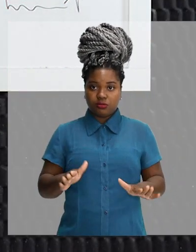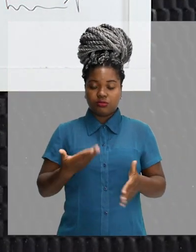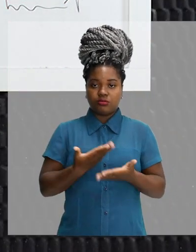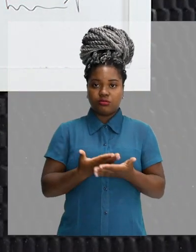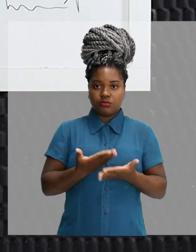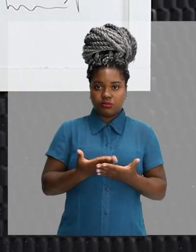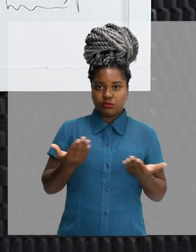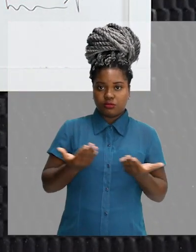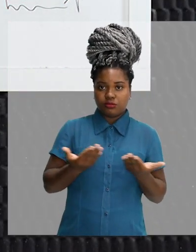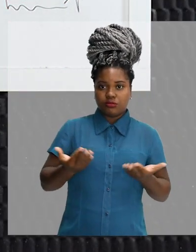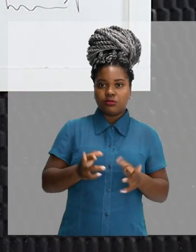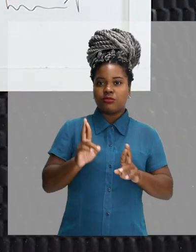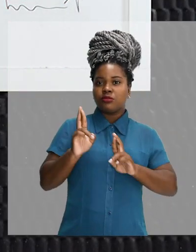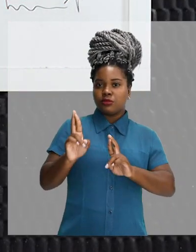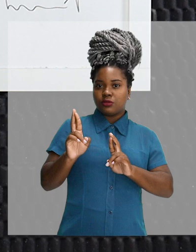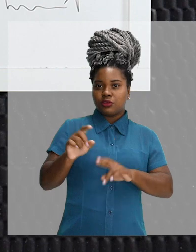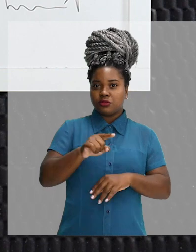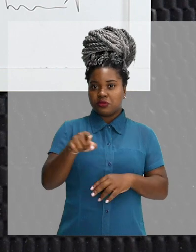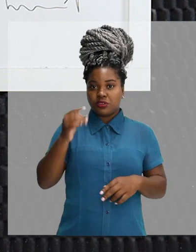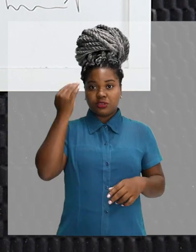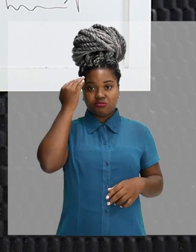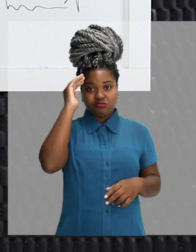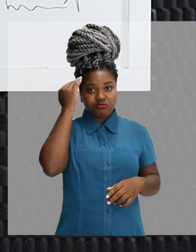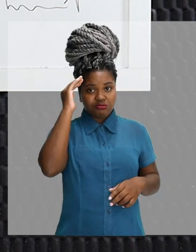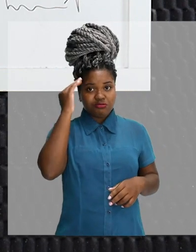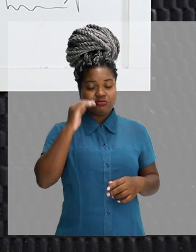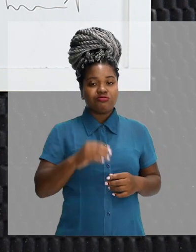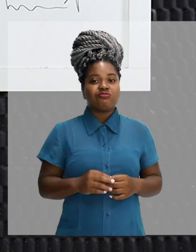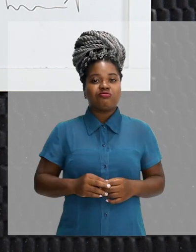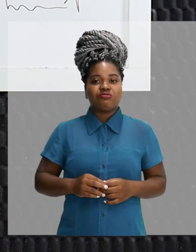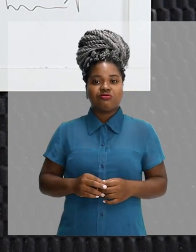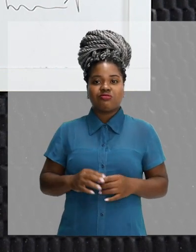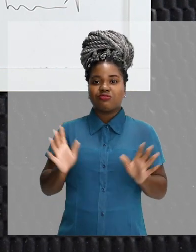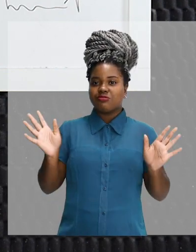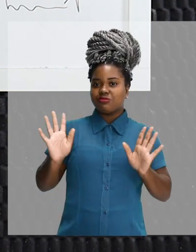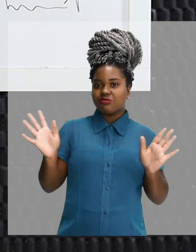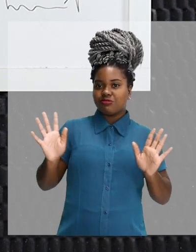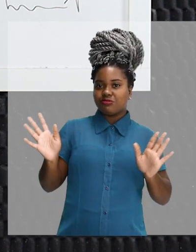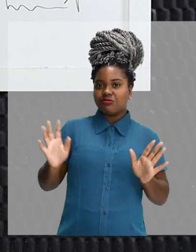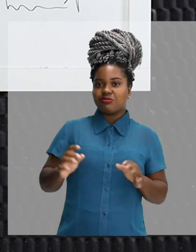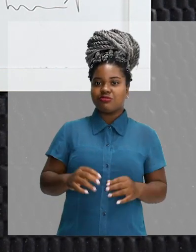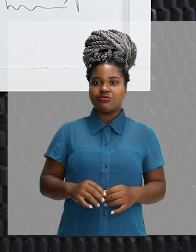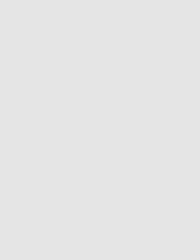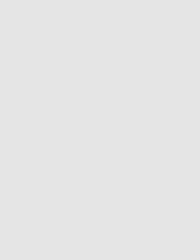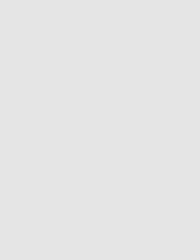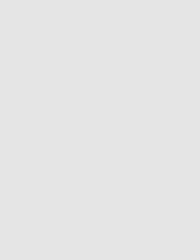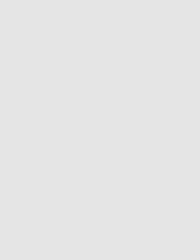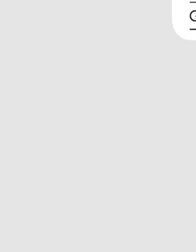nossa aula de hoje. Espero que tenham entendido e até a próxima.